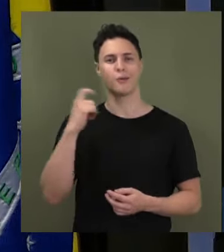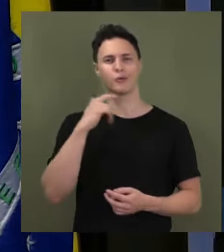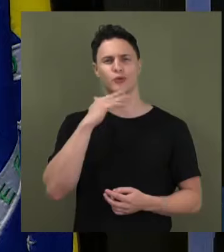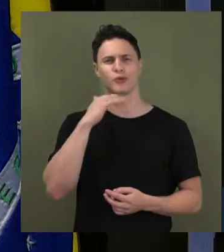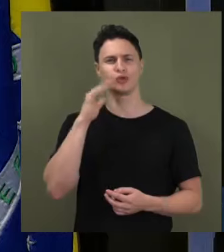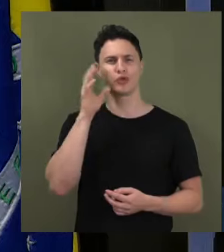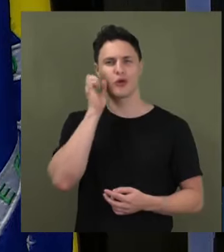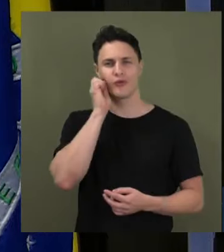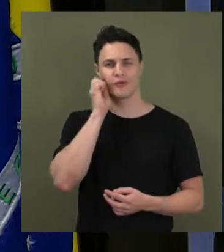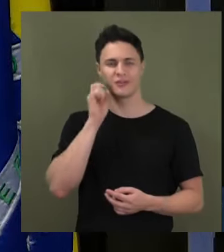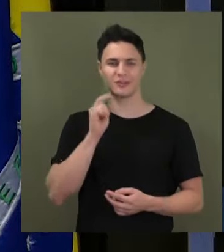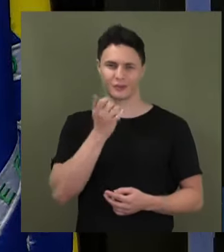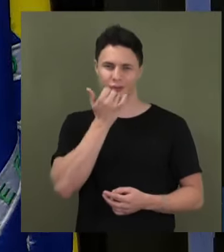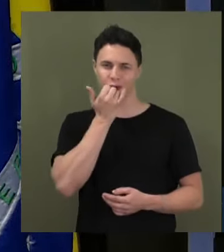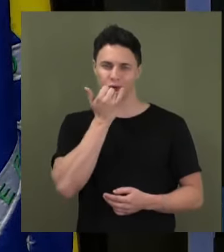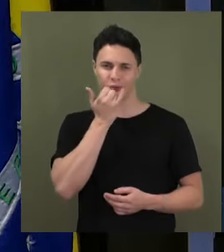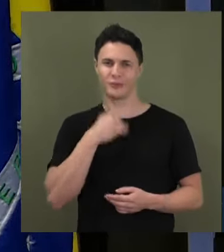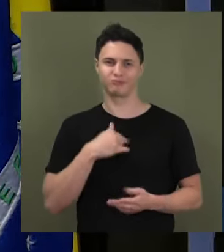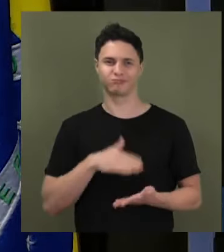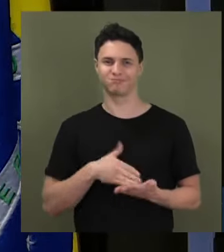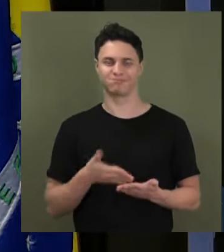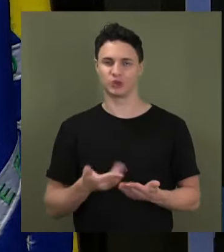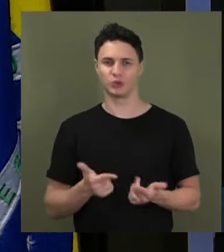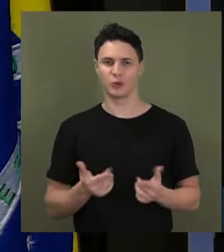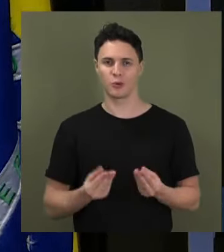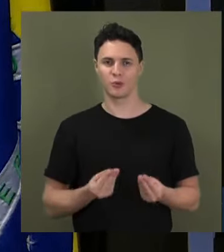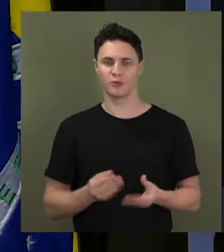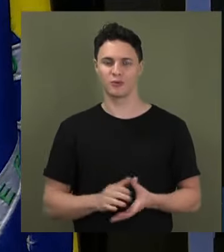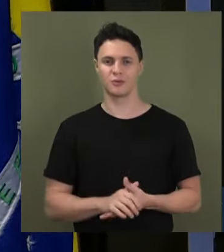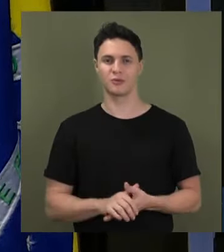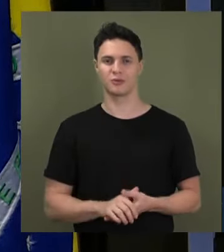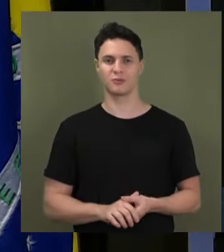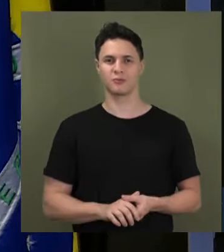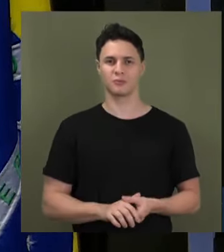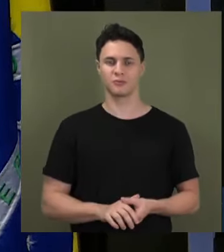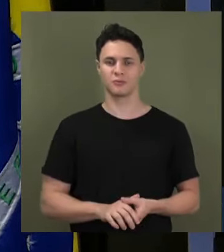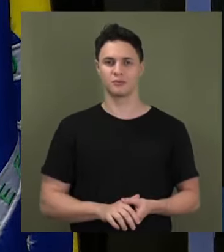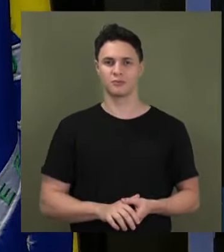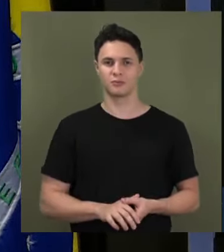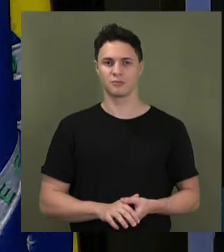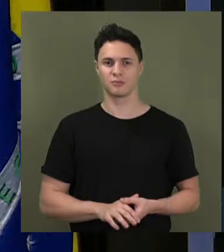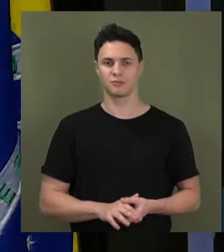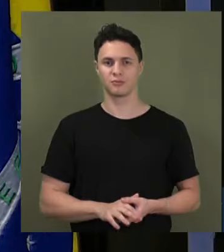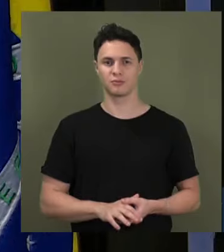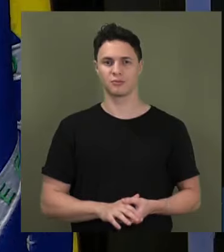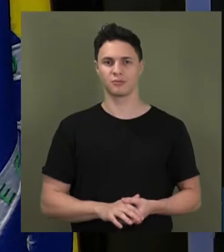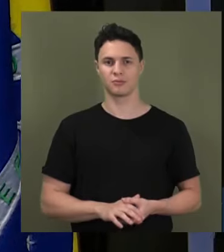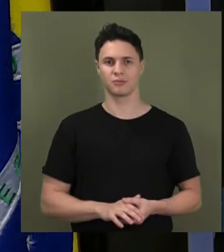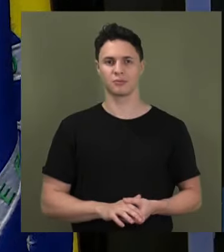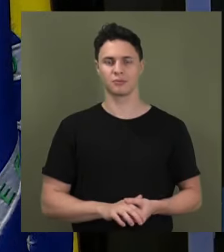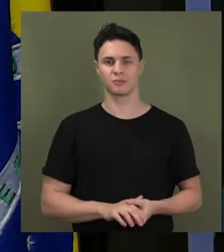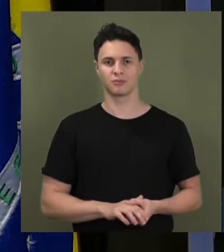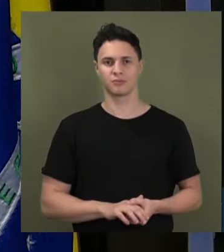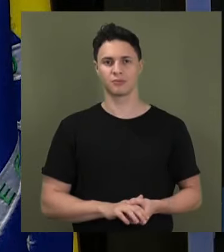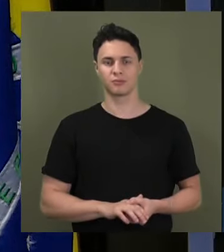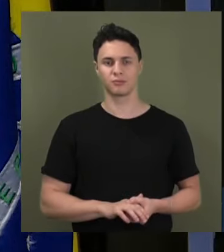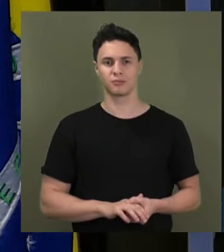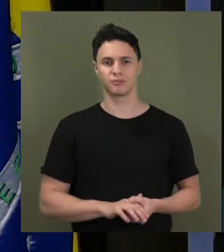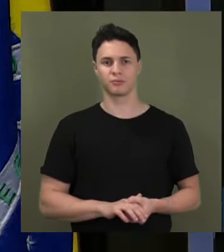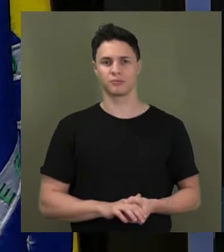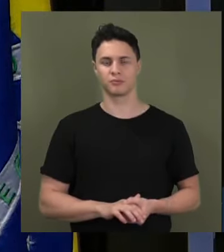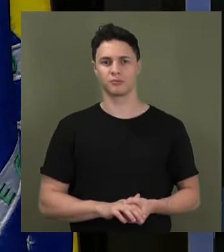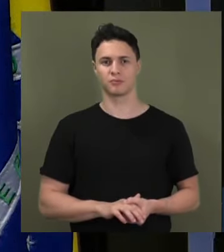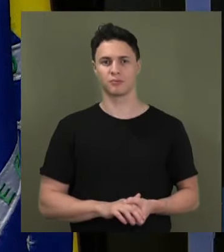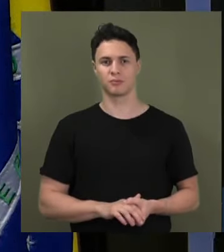a deficiência na interpretação das normas jurídicas. A placa que diz proibido fumar está aqui atrás de mim.